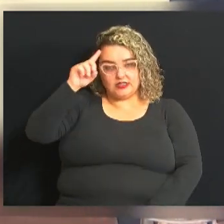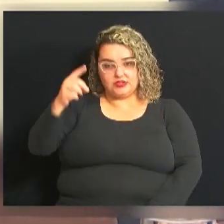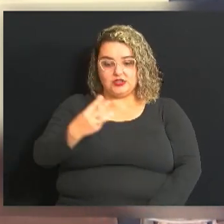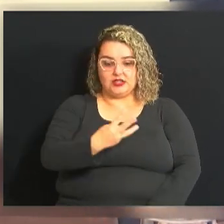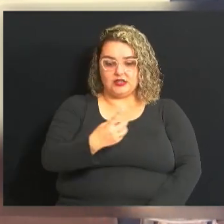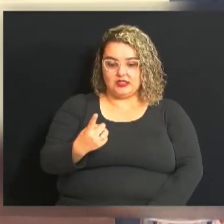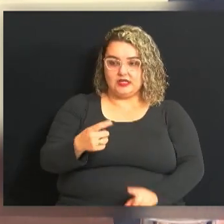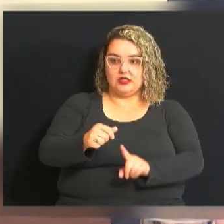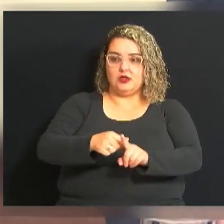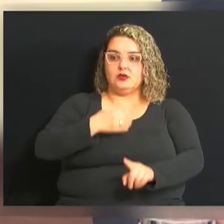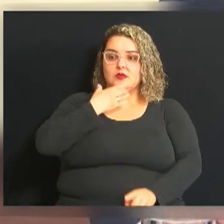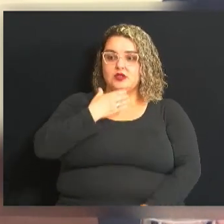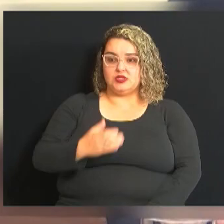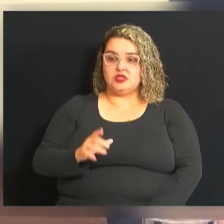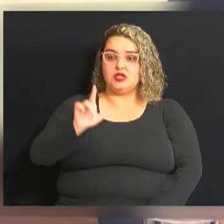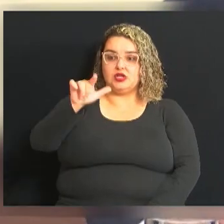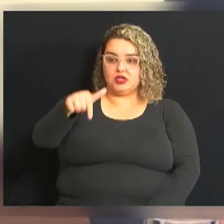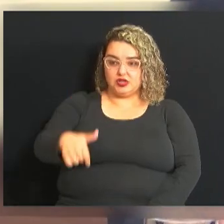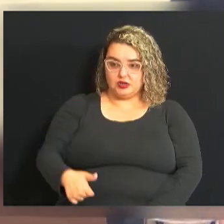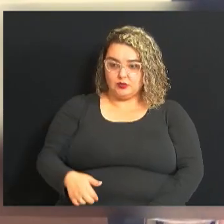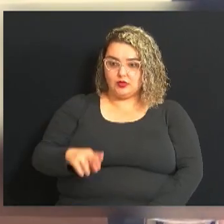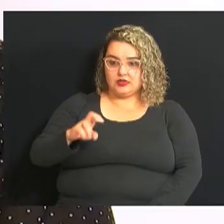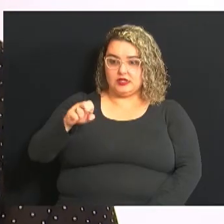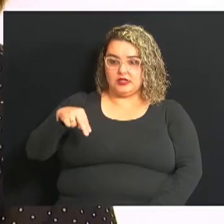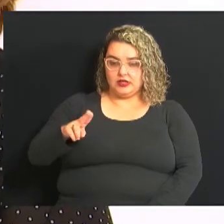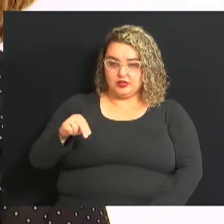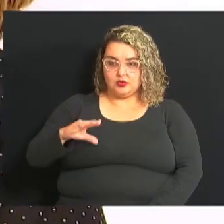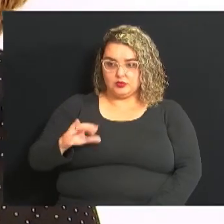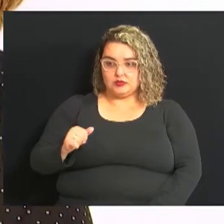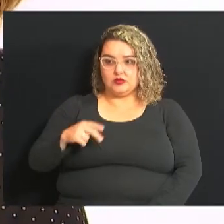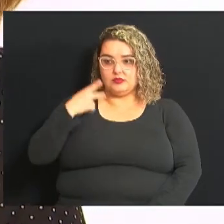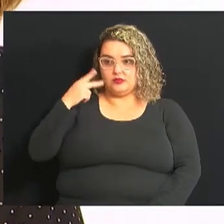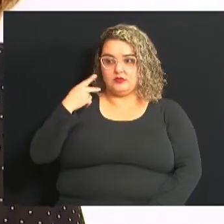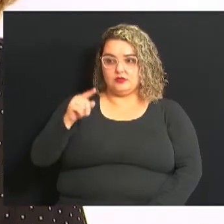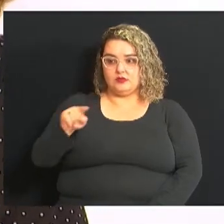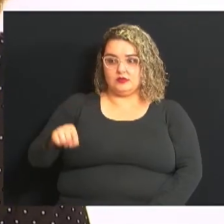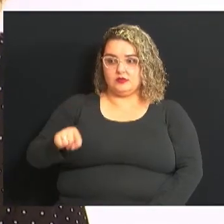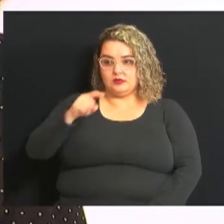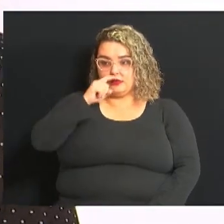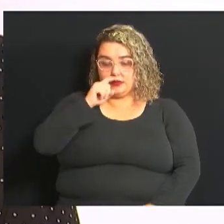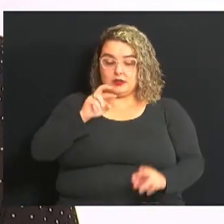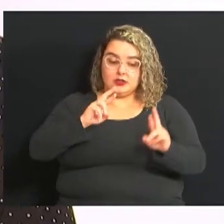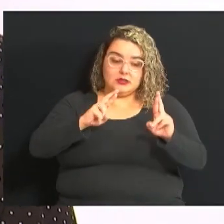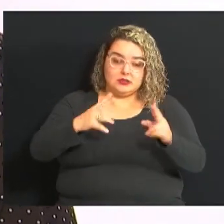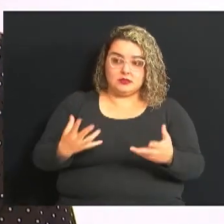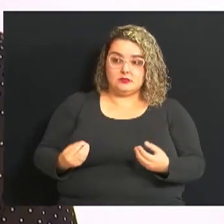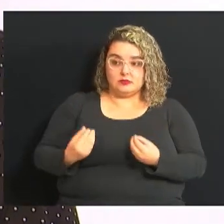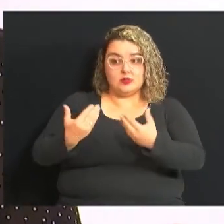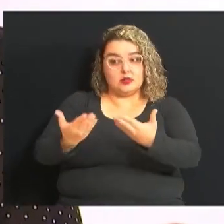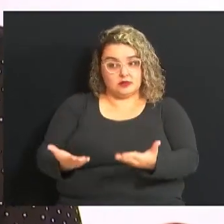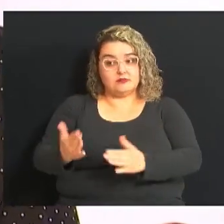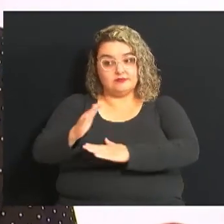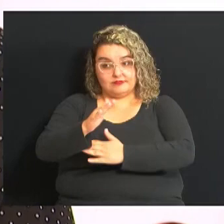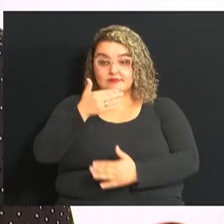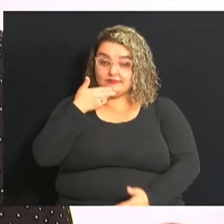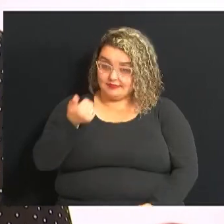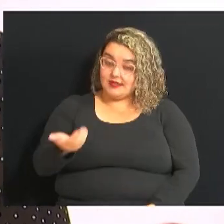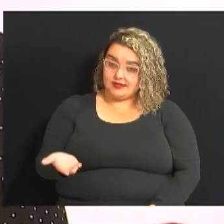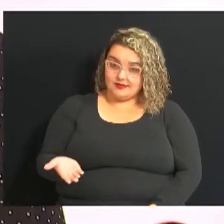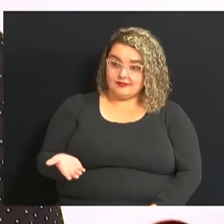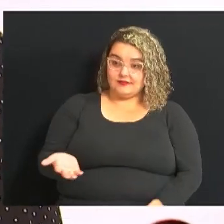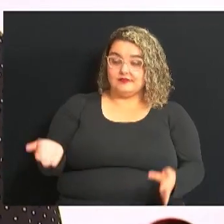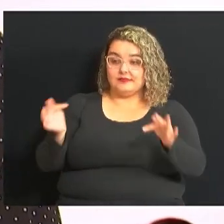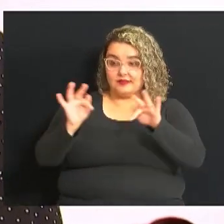de dezembro, após a renúncia do vereador Zé Carlos. Eu espero entregar a casa melhor, né? No final